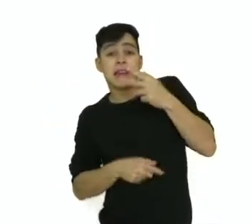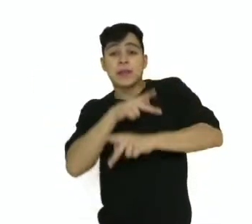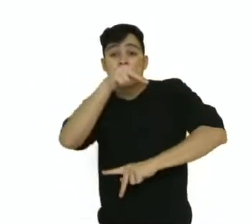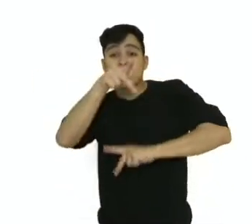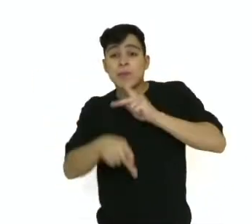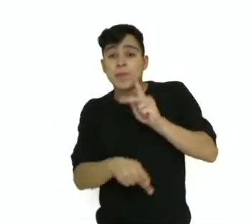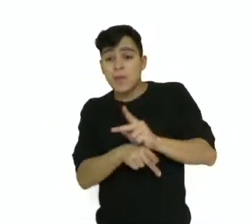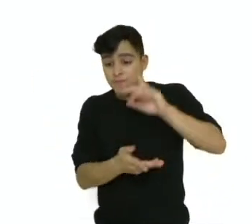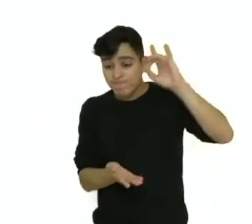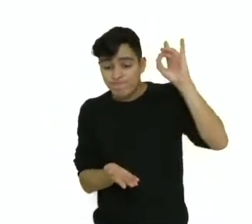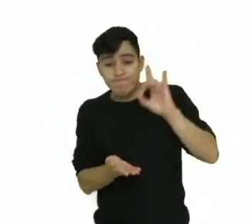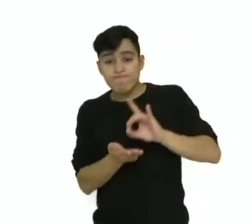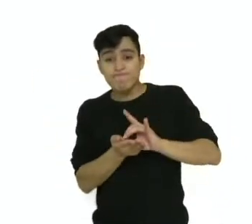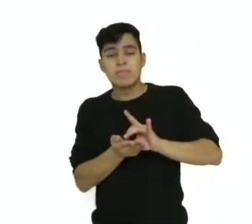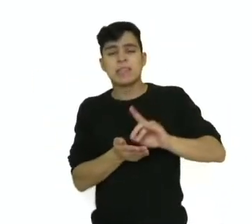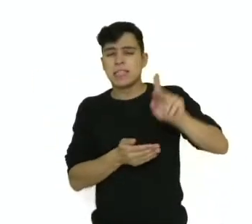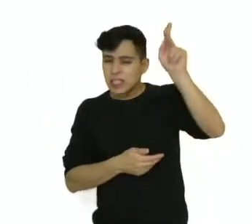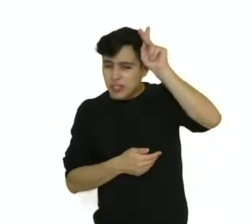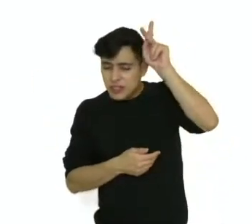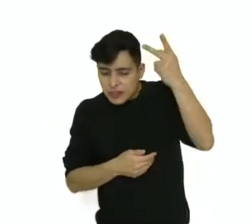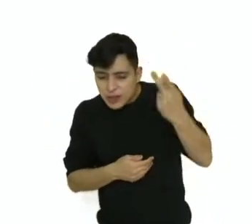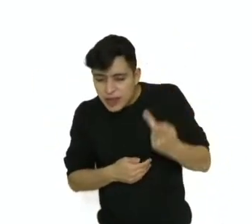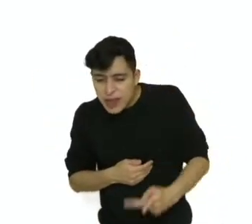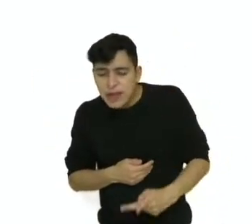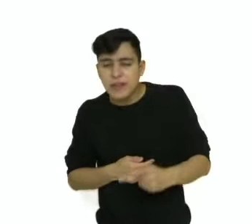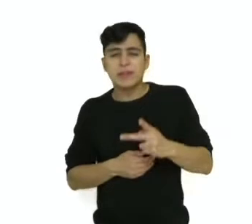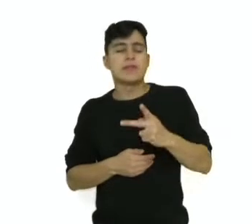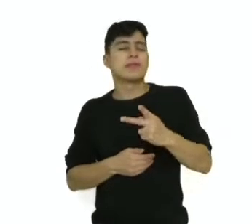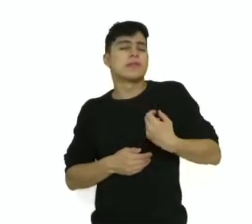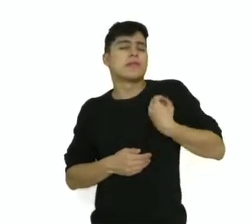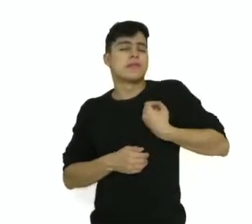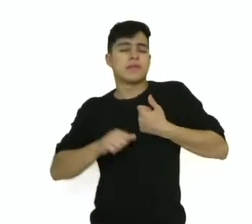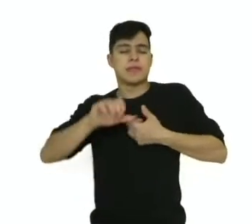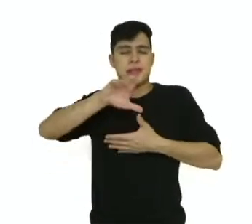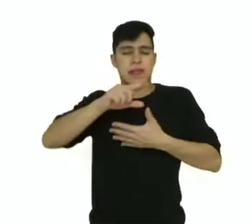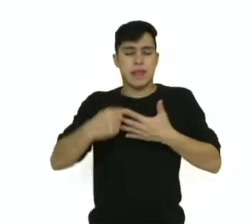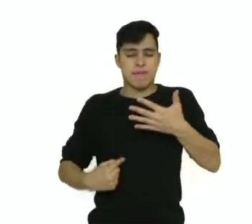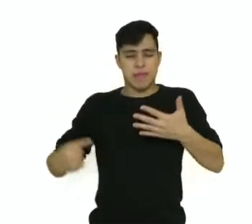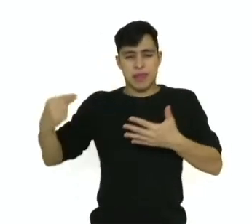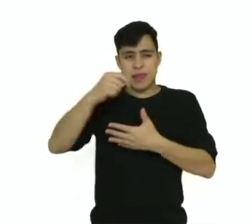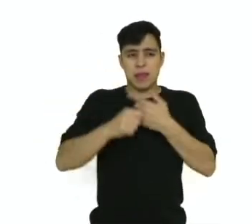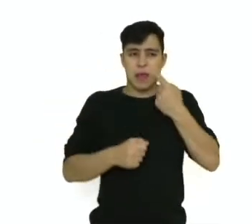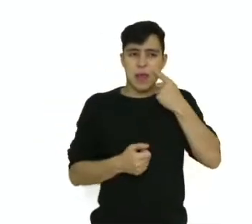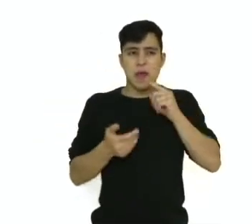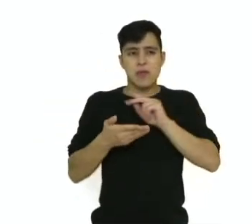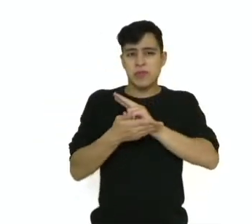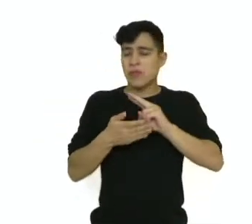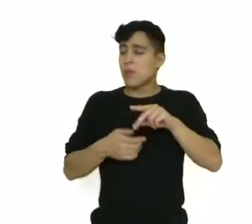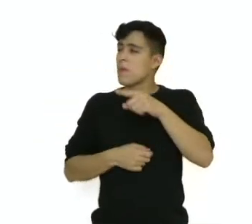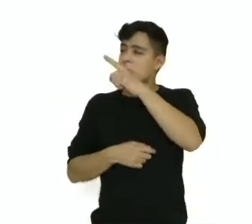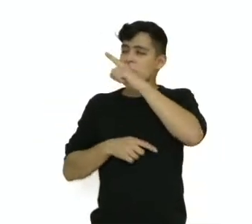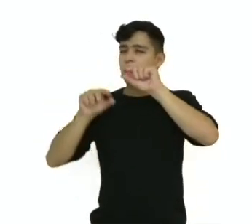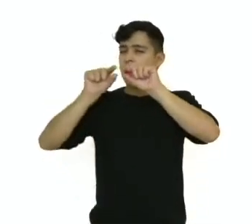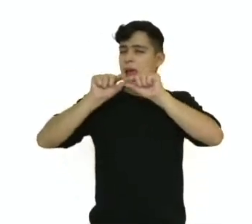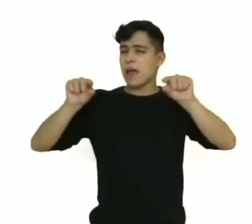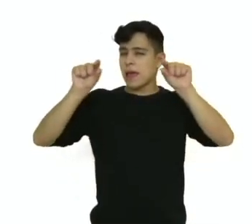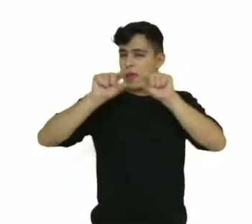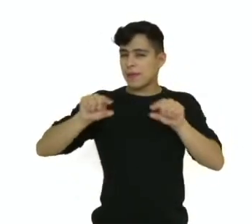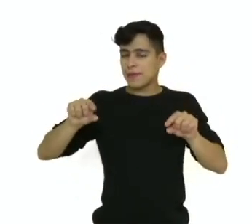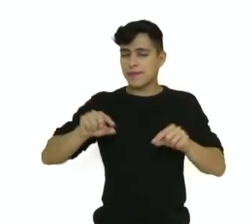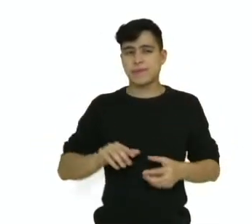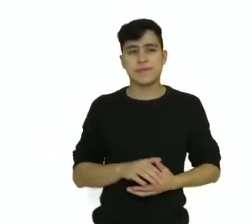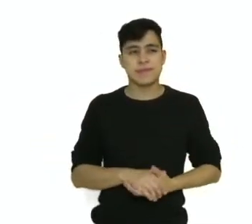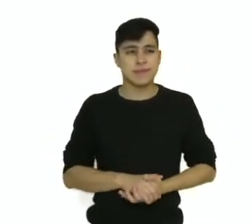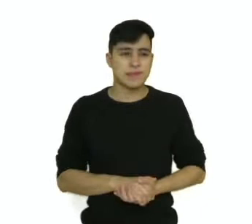originários da América: Esquimó, Nadene, Silk Dakota, Iroqueses,